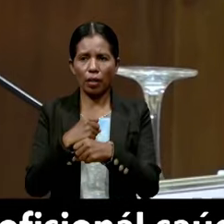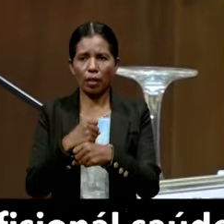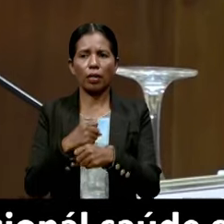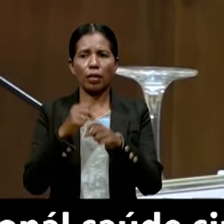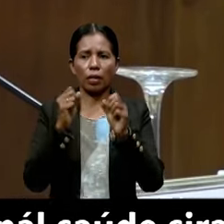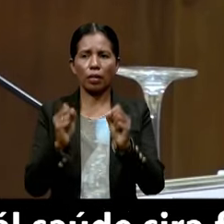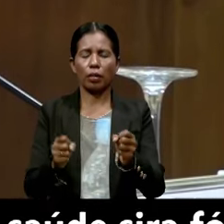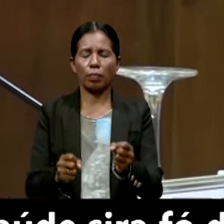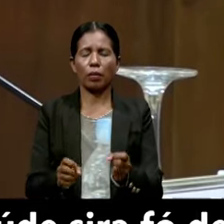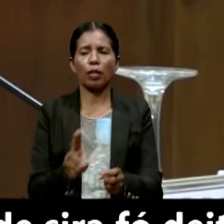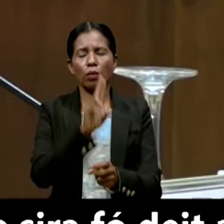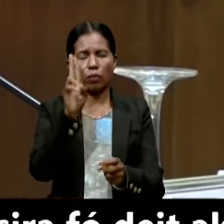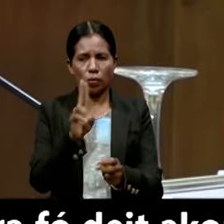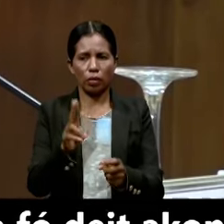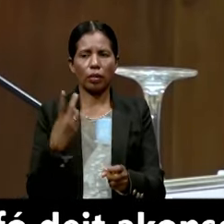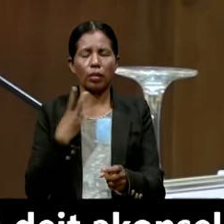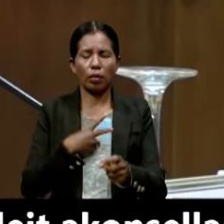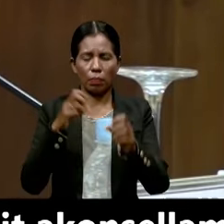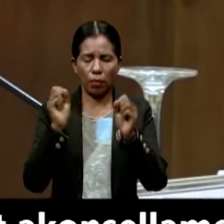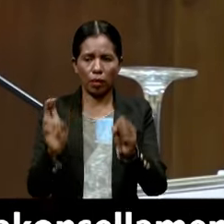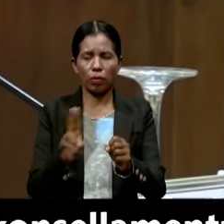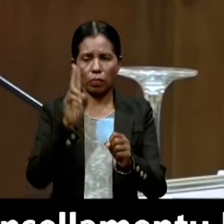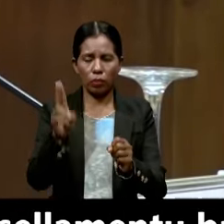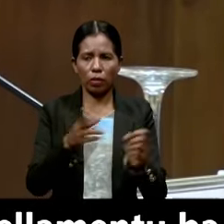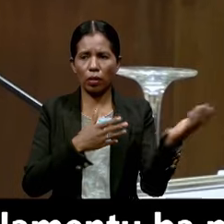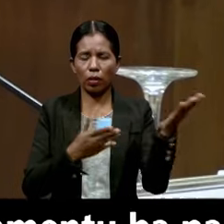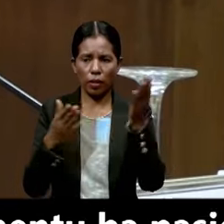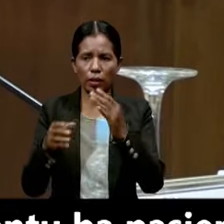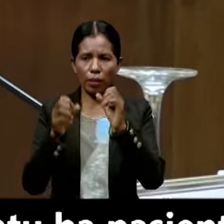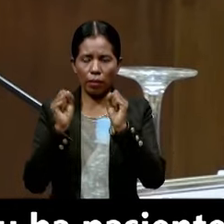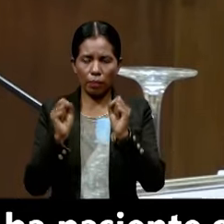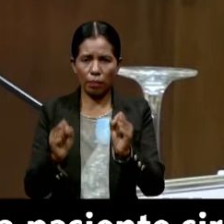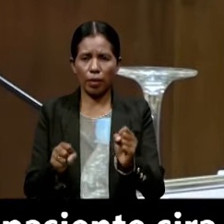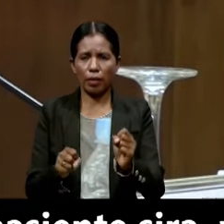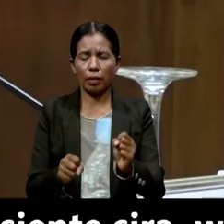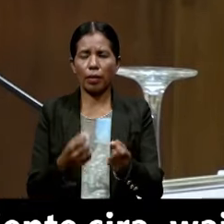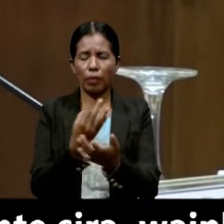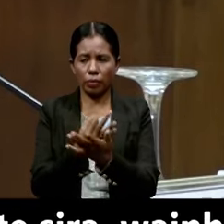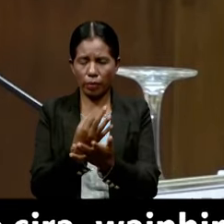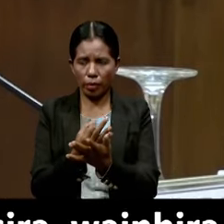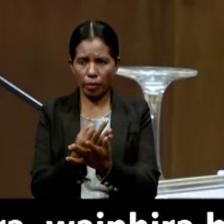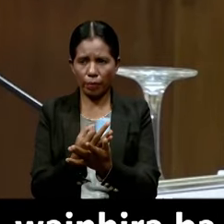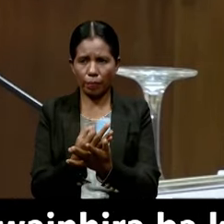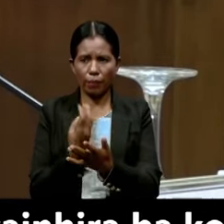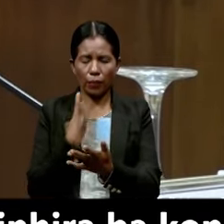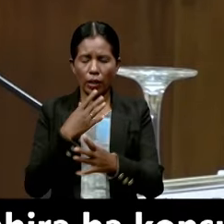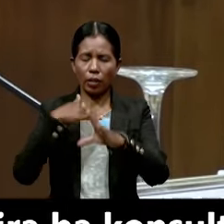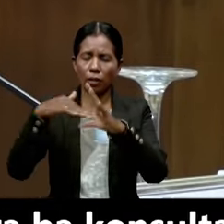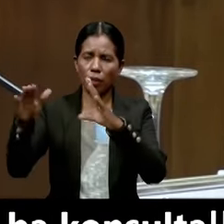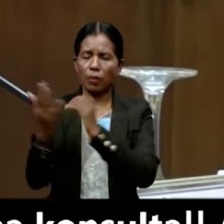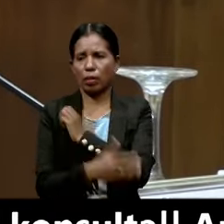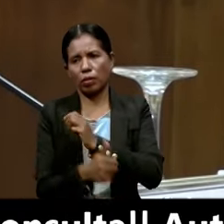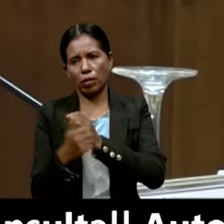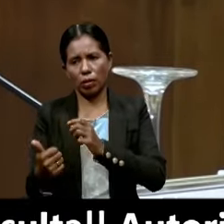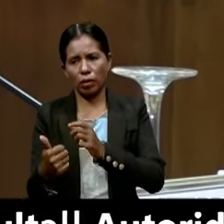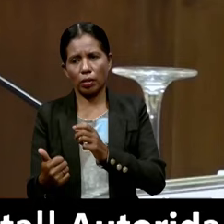pela substituir. Que está bolo de substituição de importação. E daí não é que acontece para o San Sira, não é que está harico para ele urmos. Só se